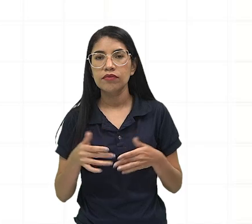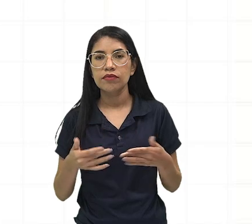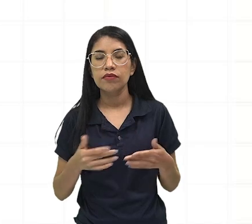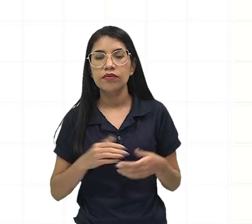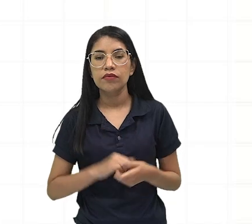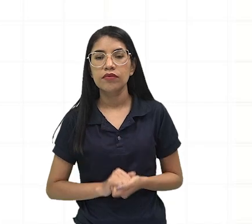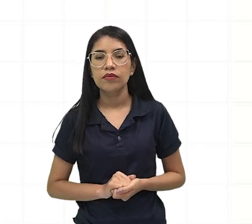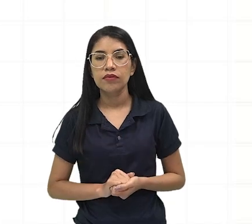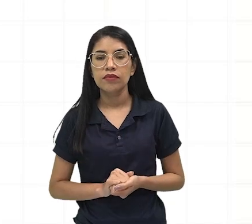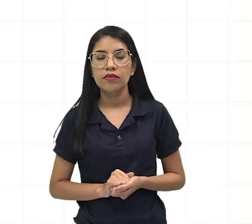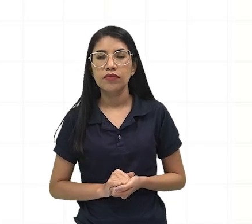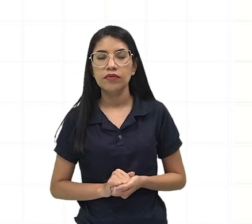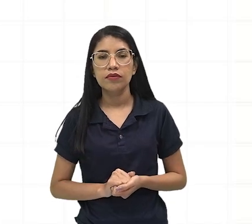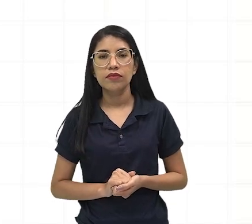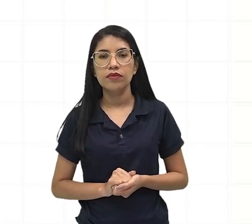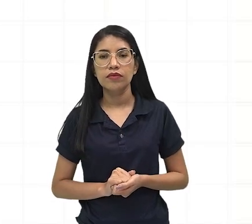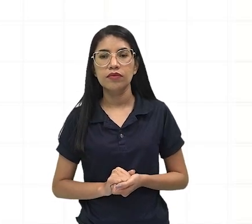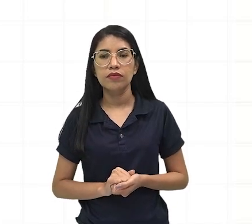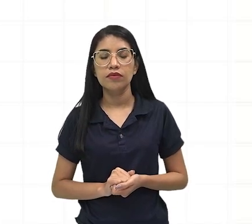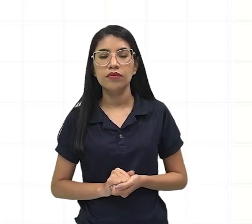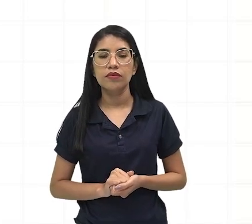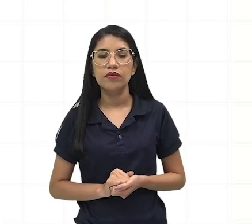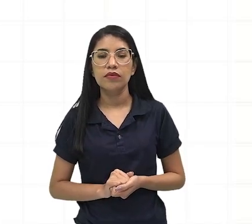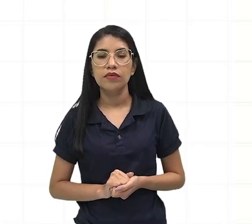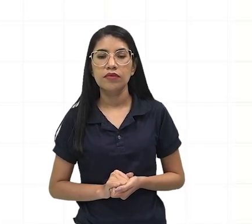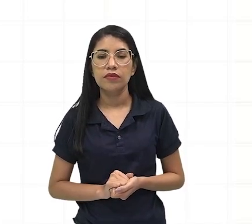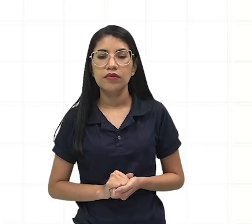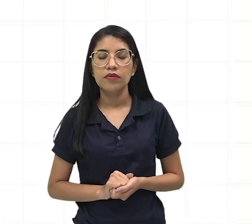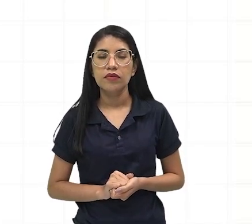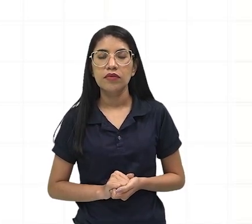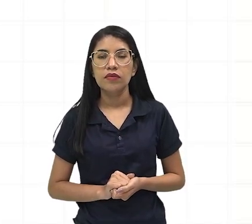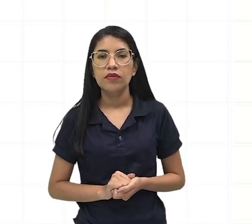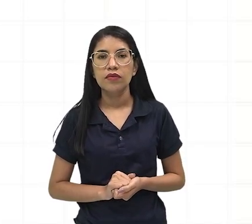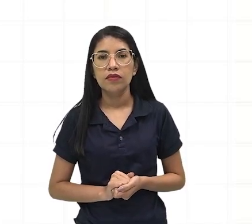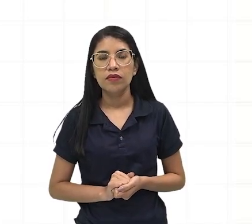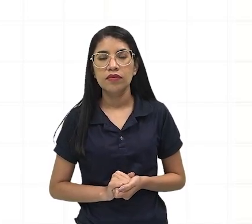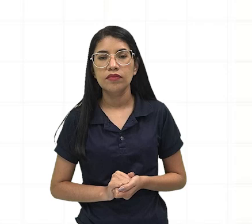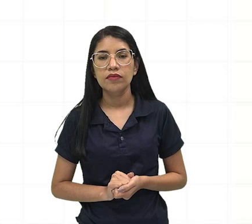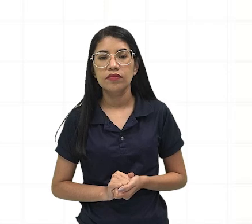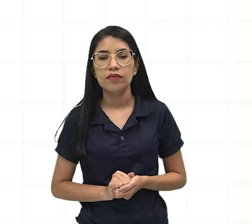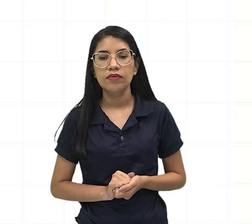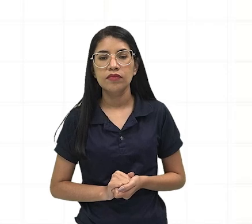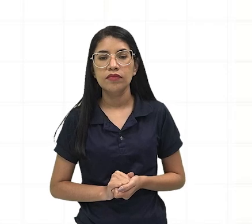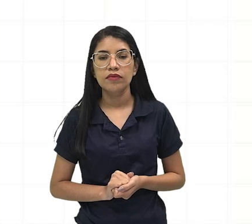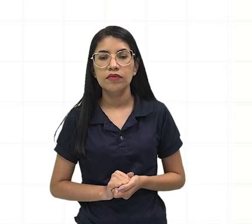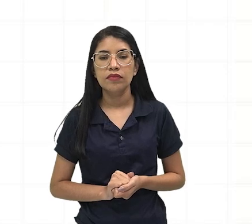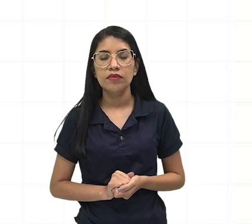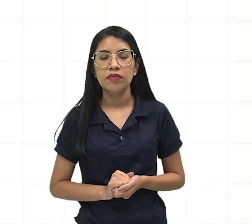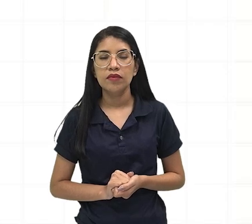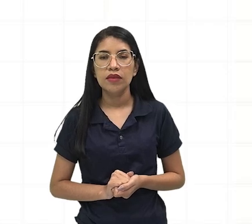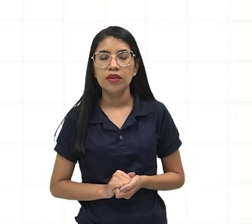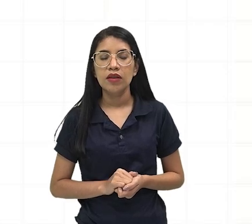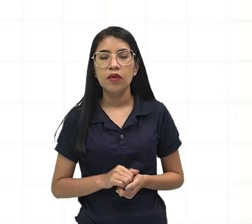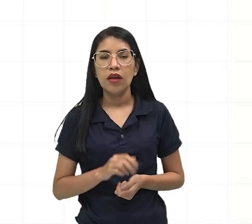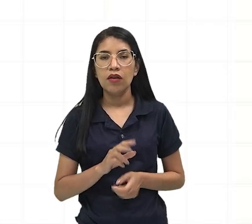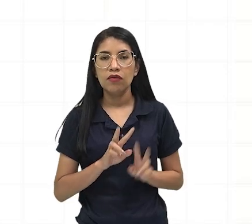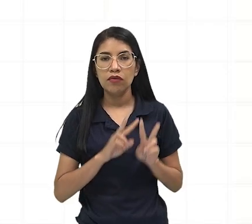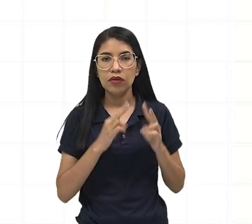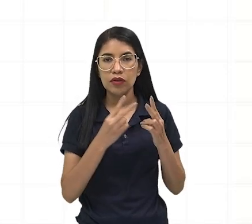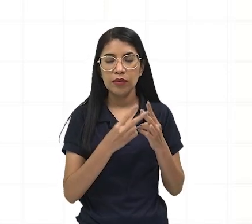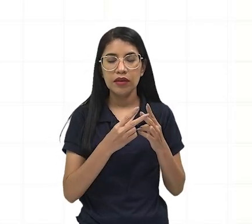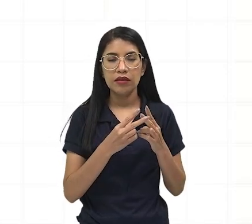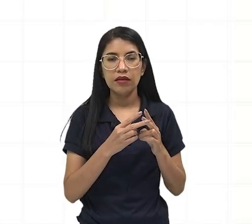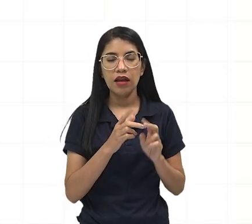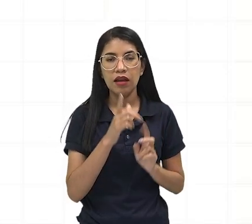O volume total é igual ao volume da água mais o volume do